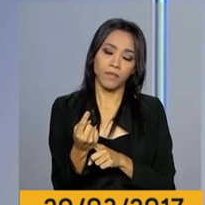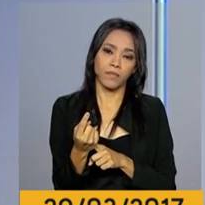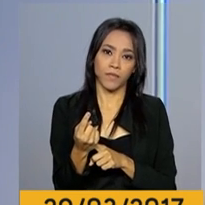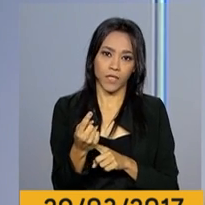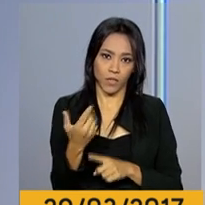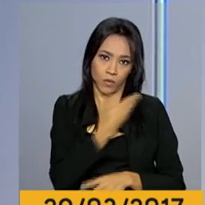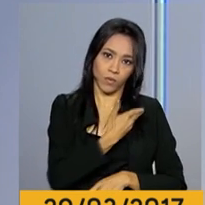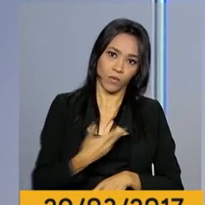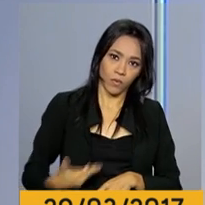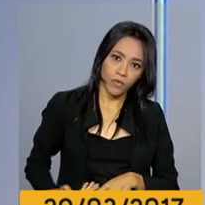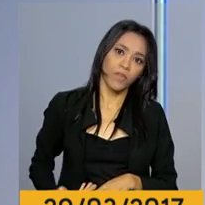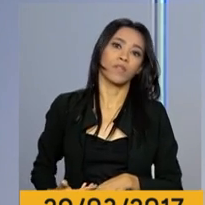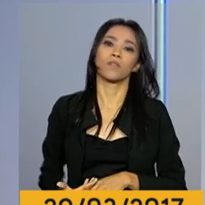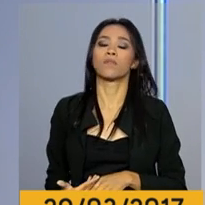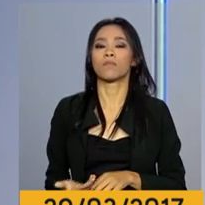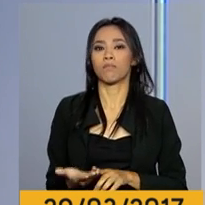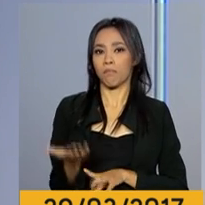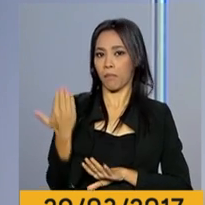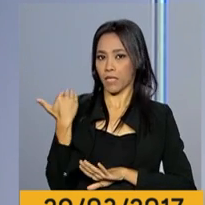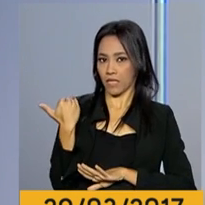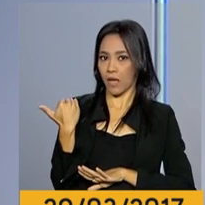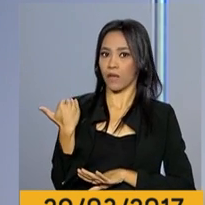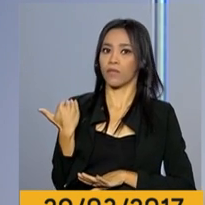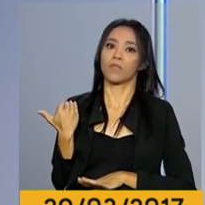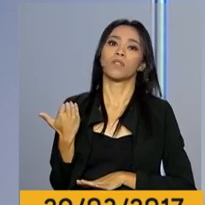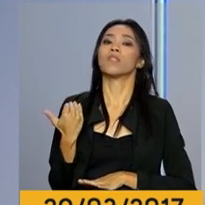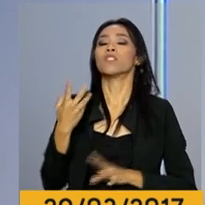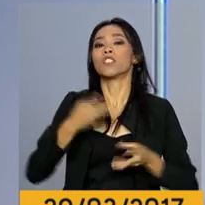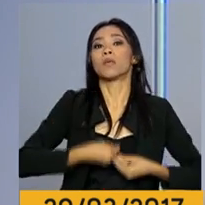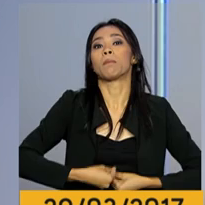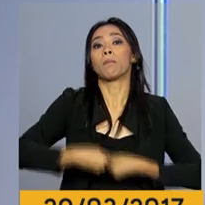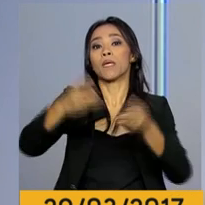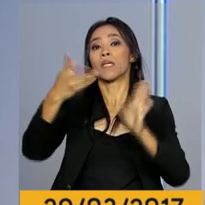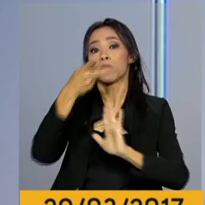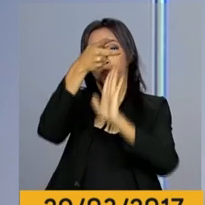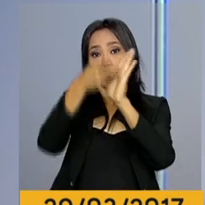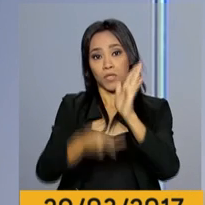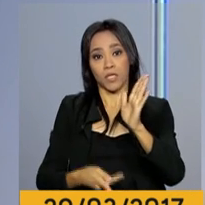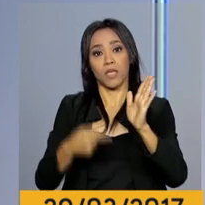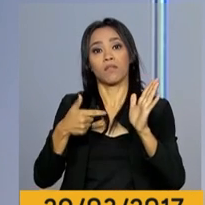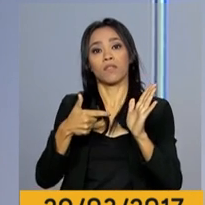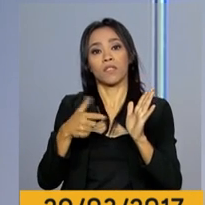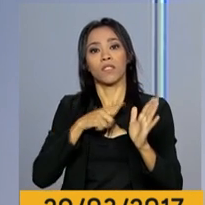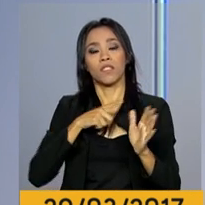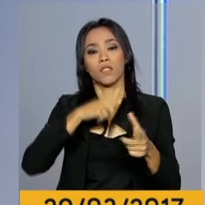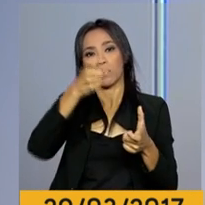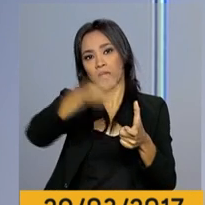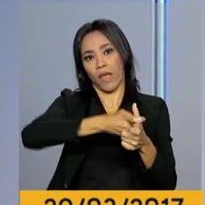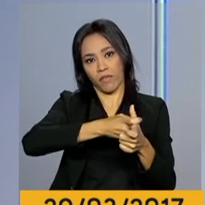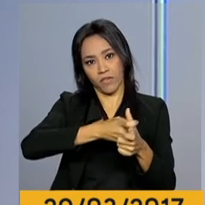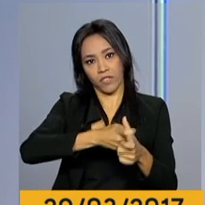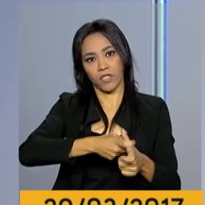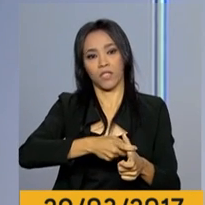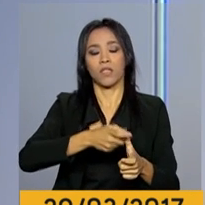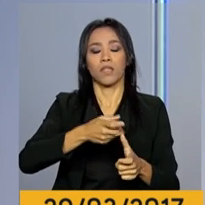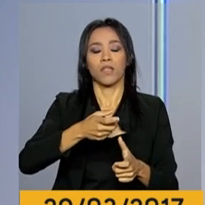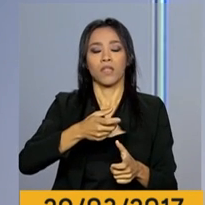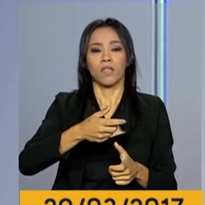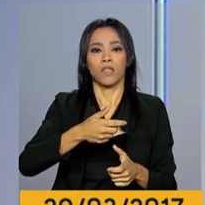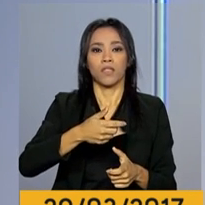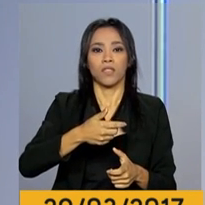governo anterior um projecto que o ano de